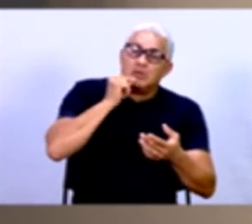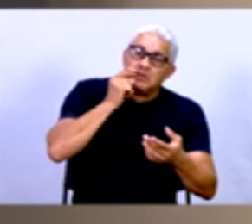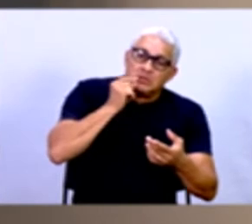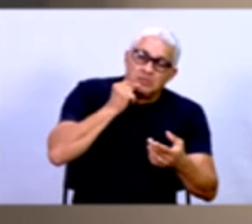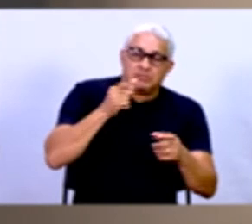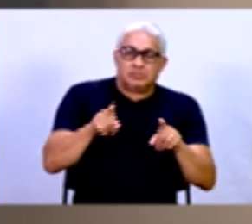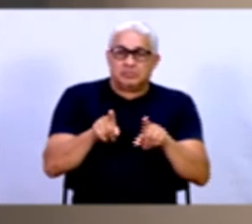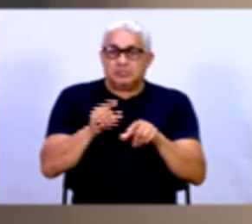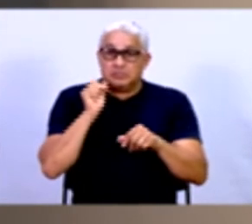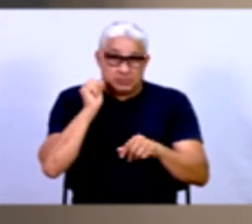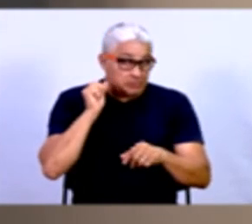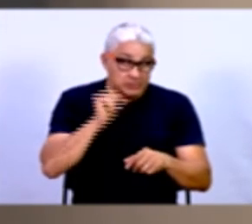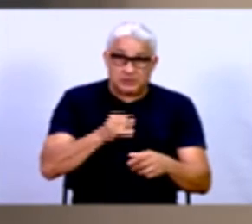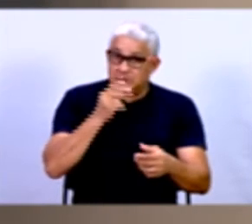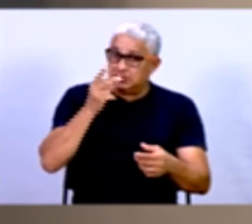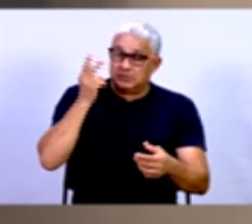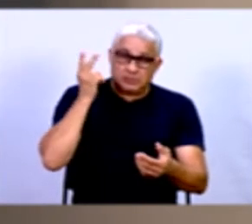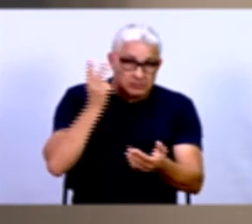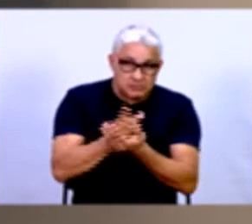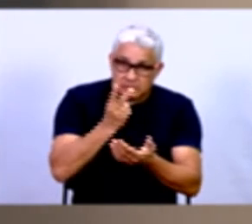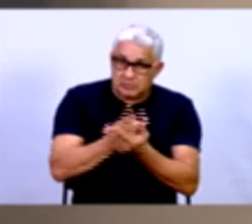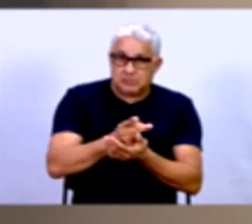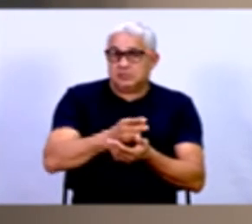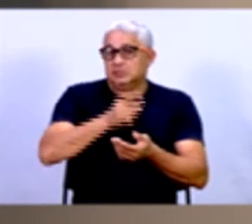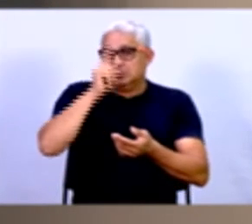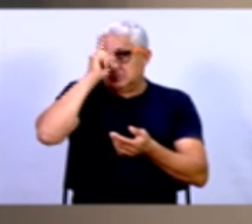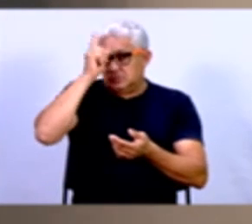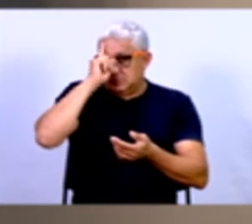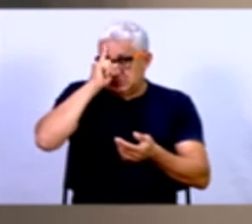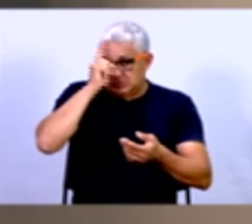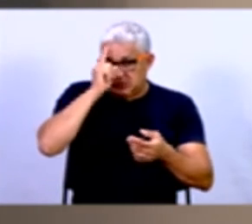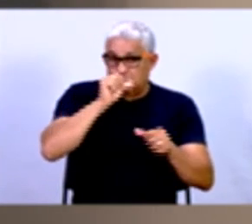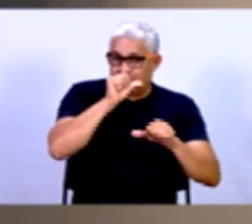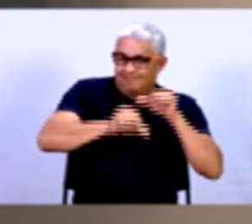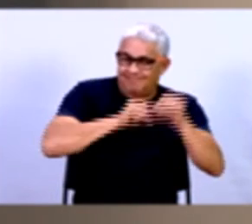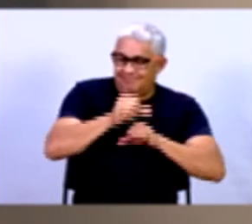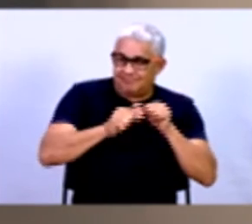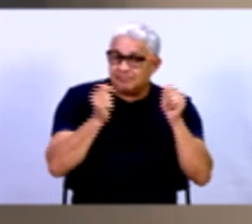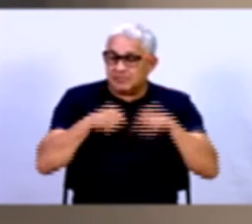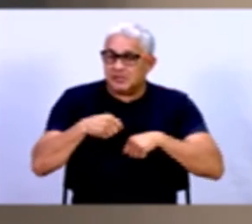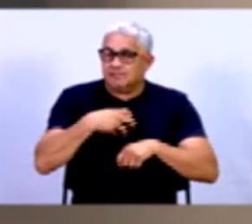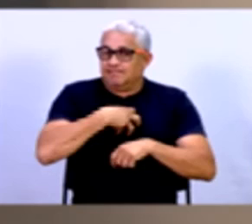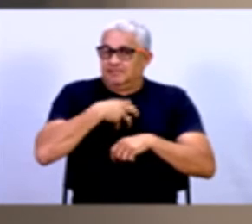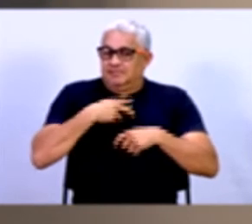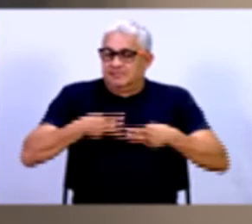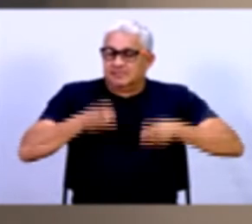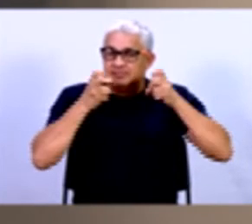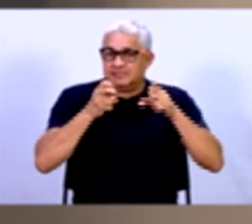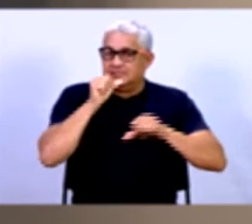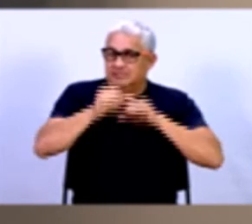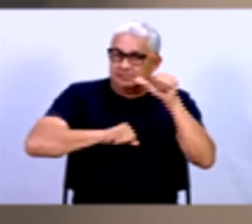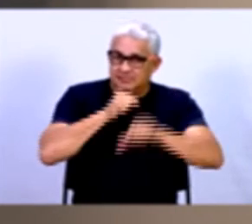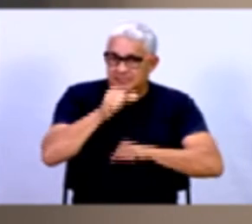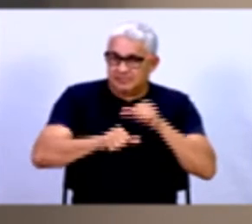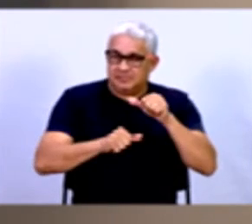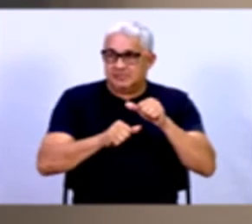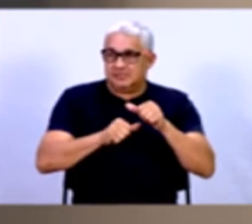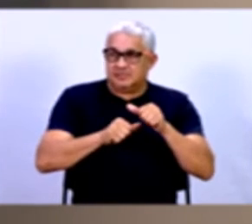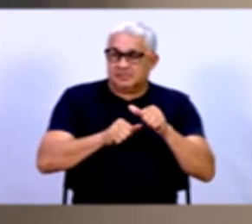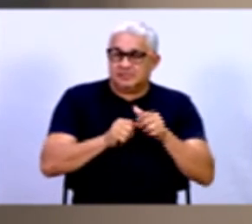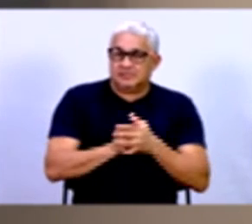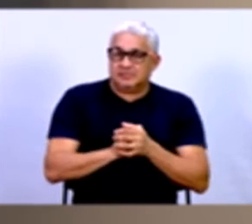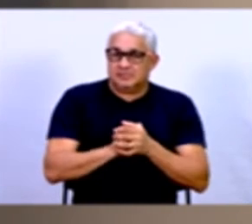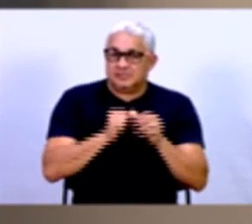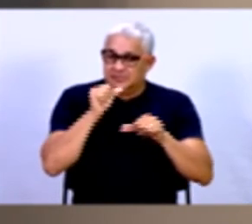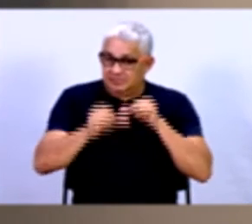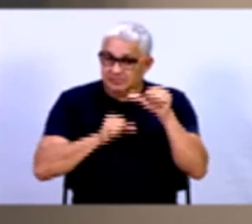vai sair igual. Se eu alterar, falar, agora eu vou colocar 4 de café, então eu consigo ver uma alteração conforme eu for alterando o que eu